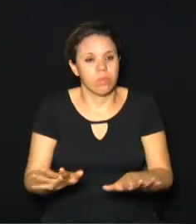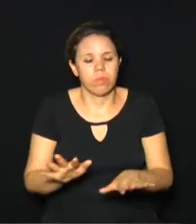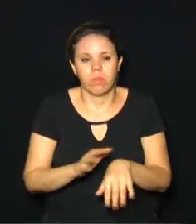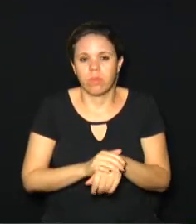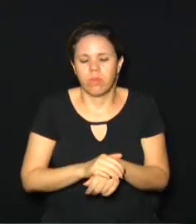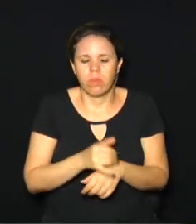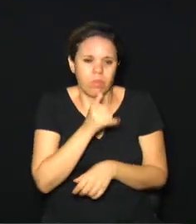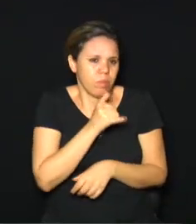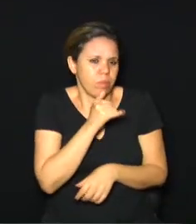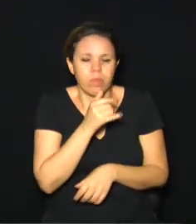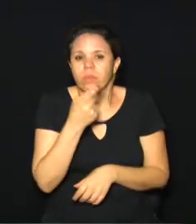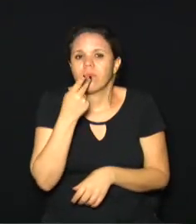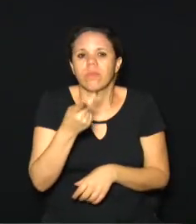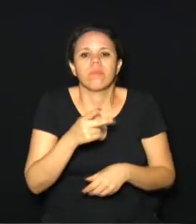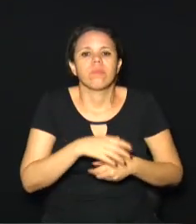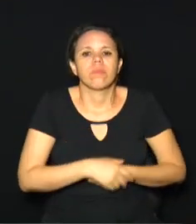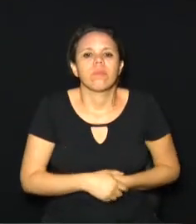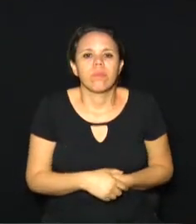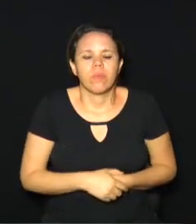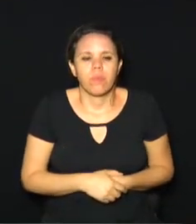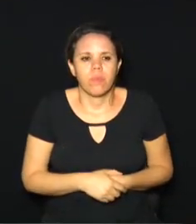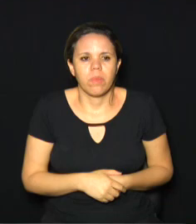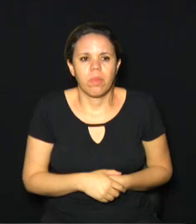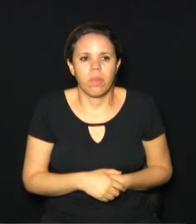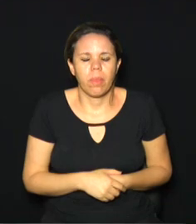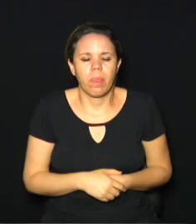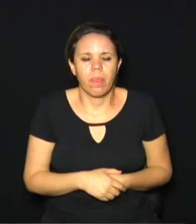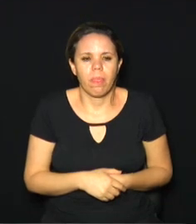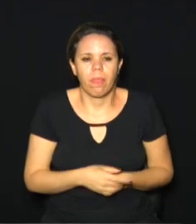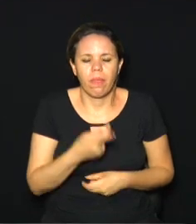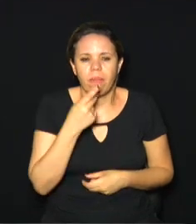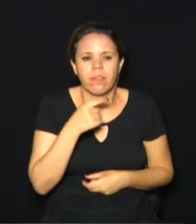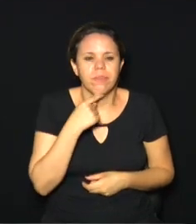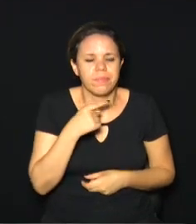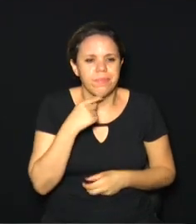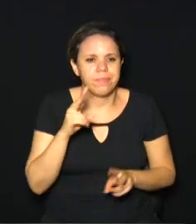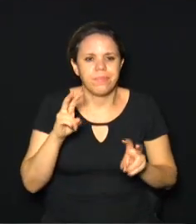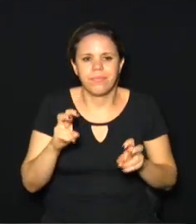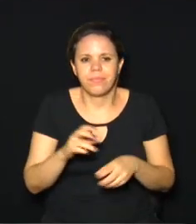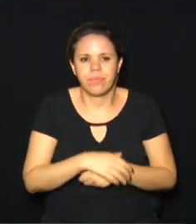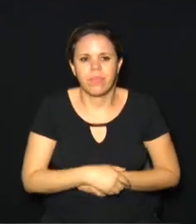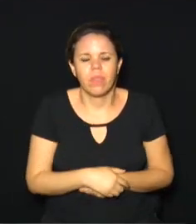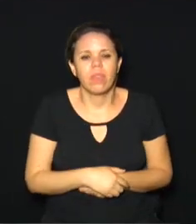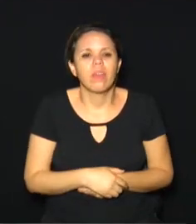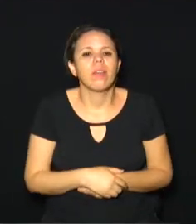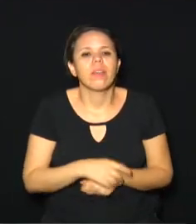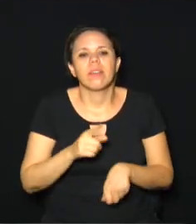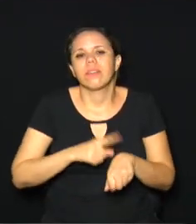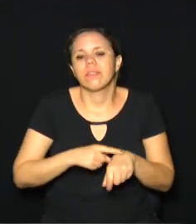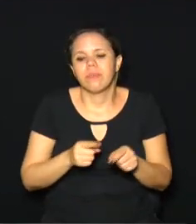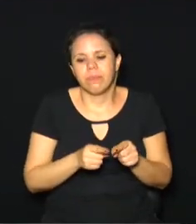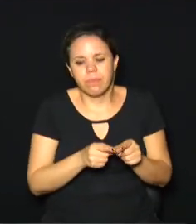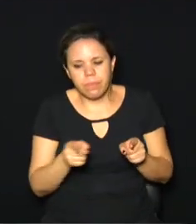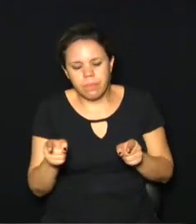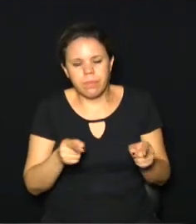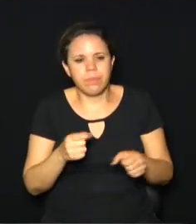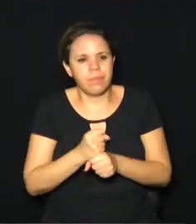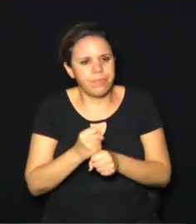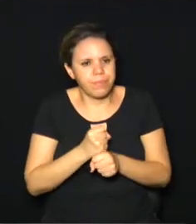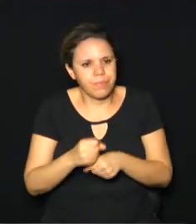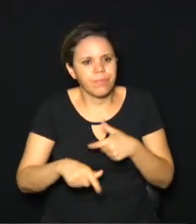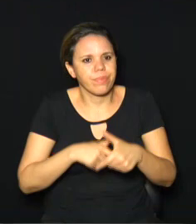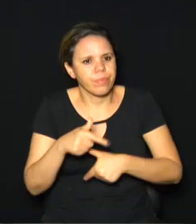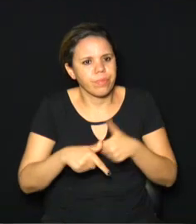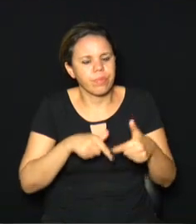exemplo, falando assim, de maneira pontual, foi indagado sobre a questão de tempo de serviço do servidor, que consta